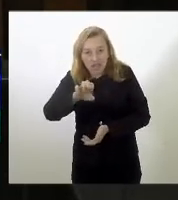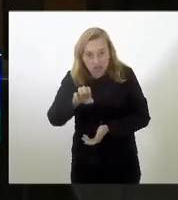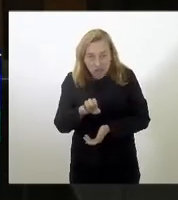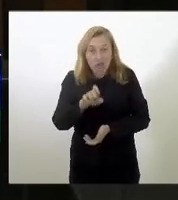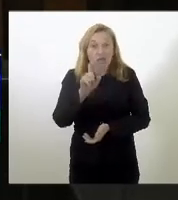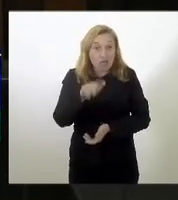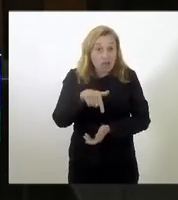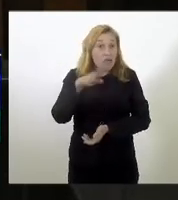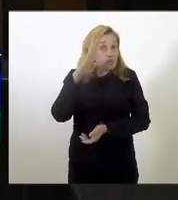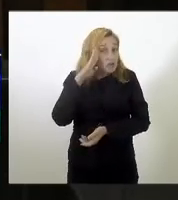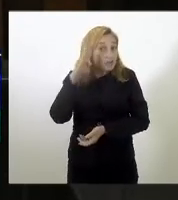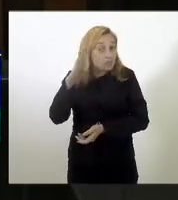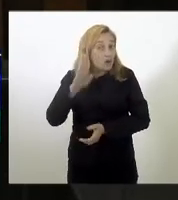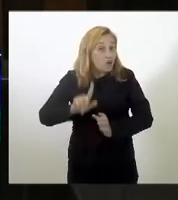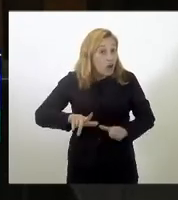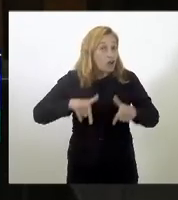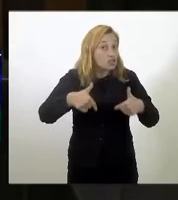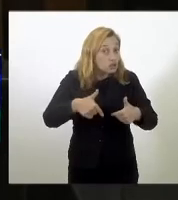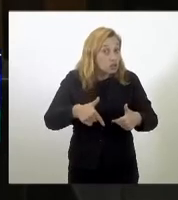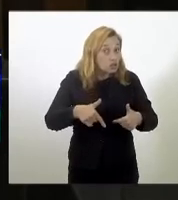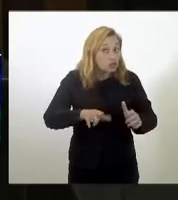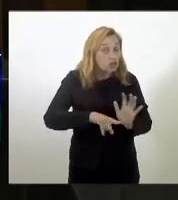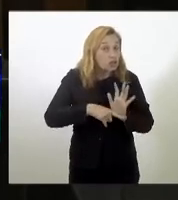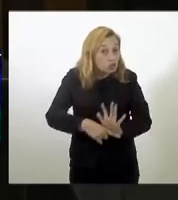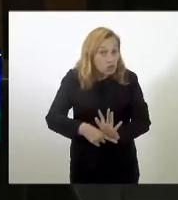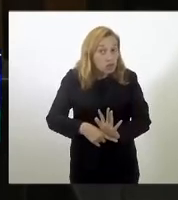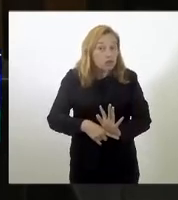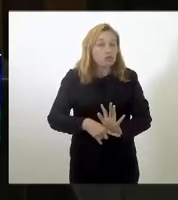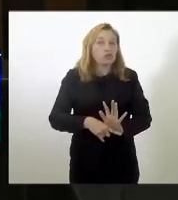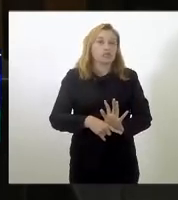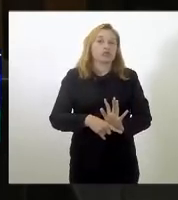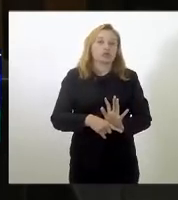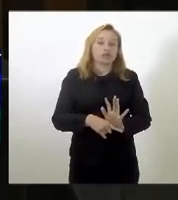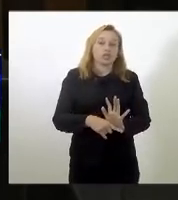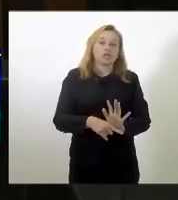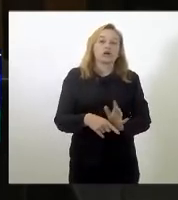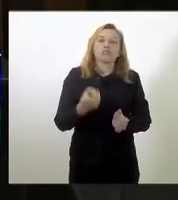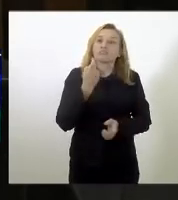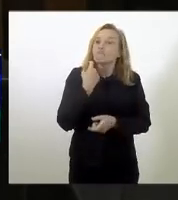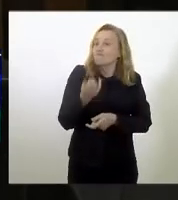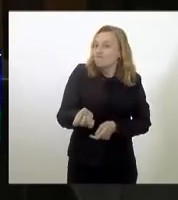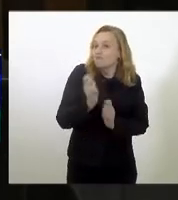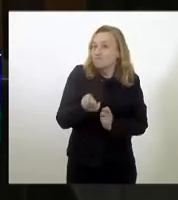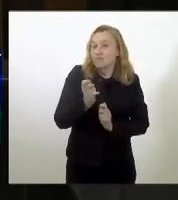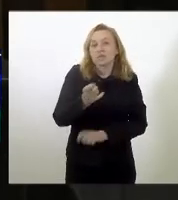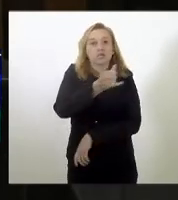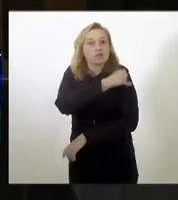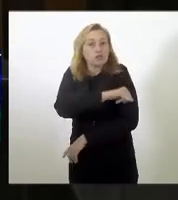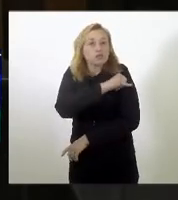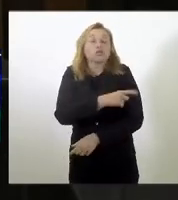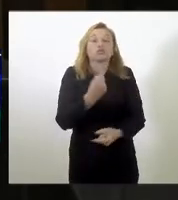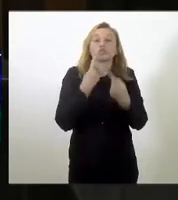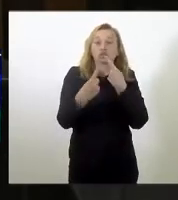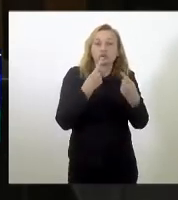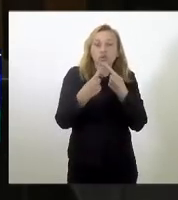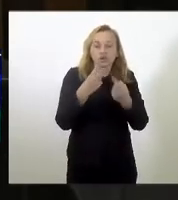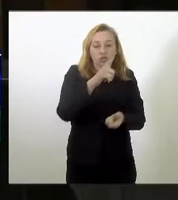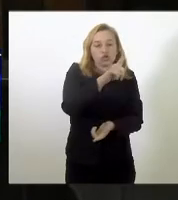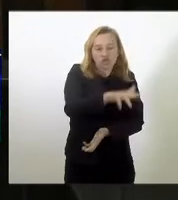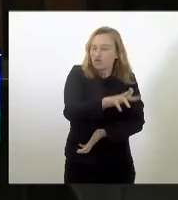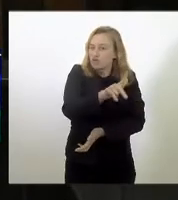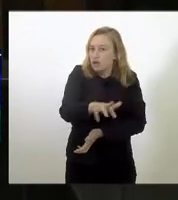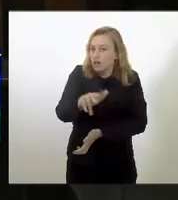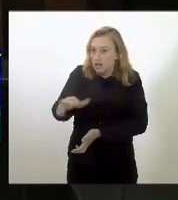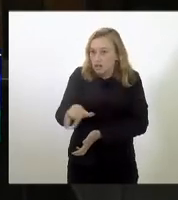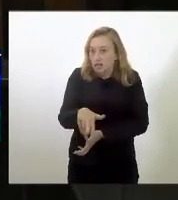fundamental para ajudar a organizar e fomentar a pesca no Rio de Janeiro. Quando a gente debate que tem que diversificar